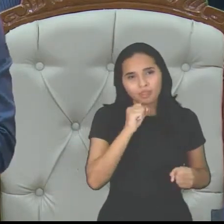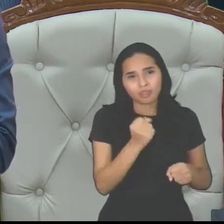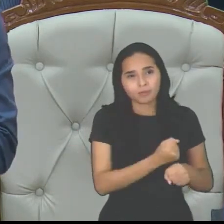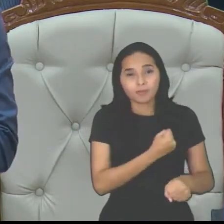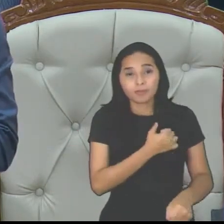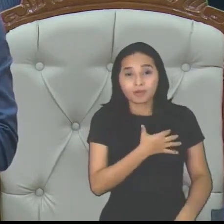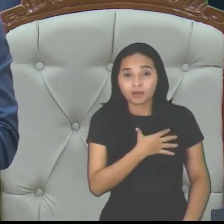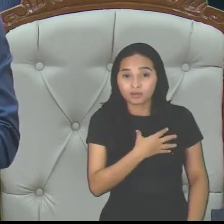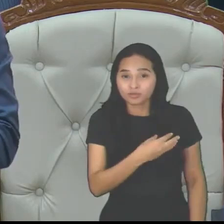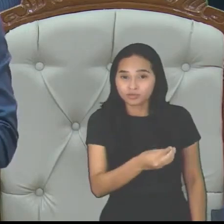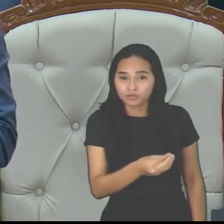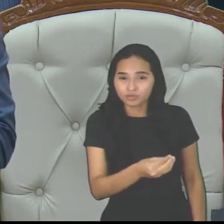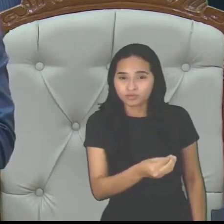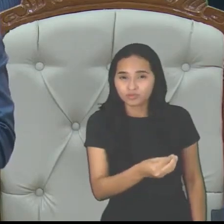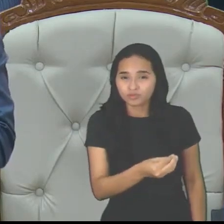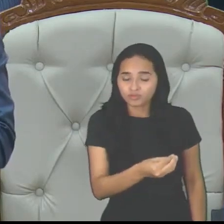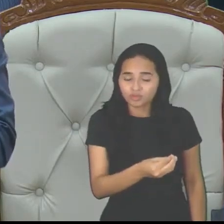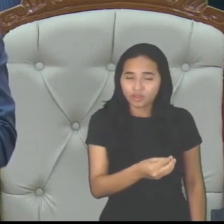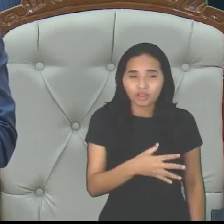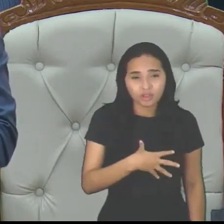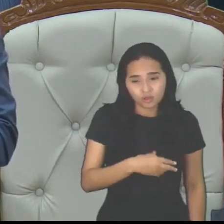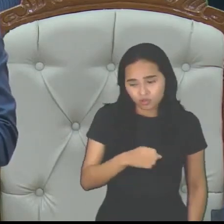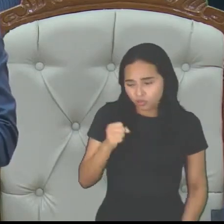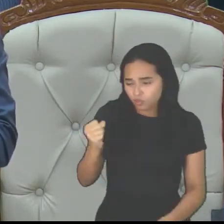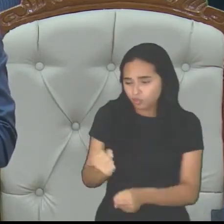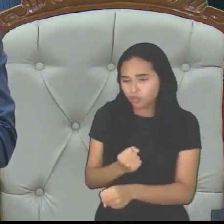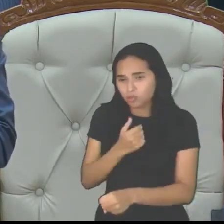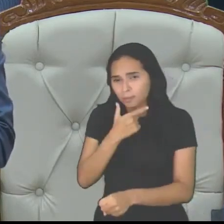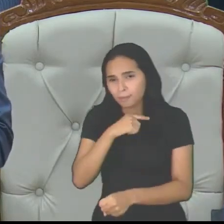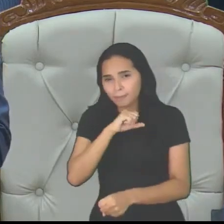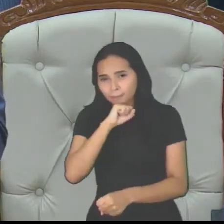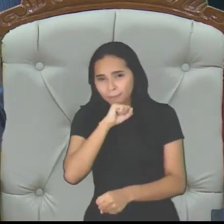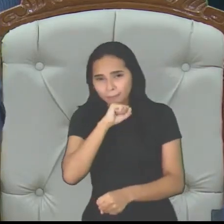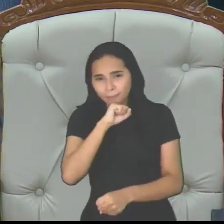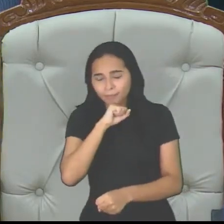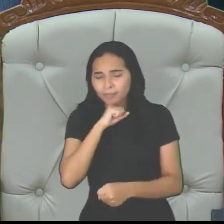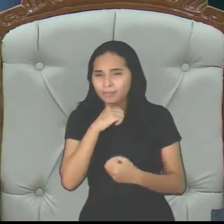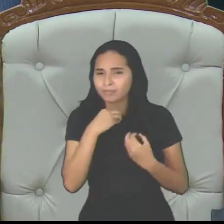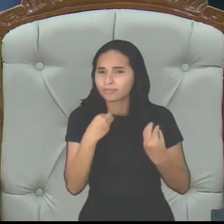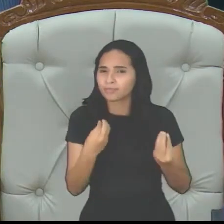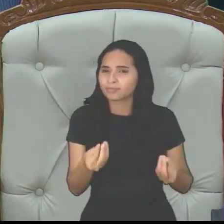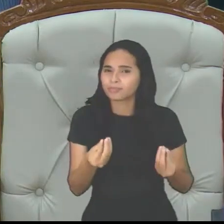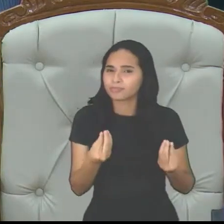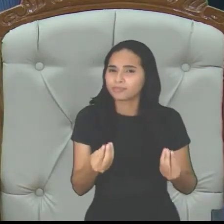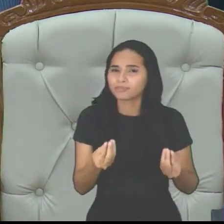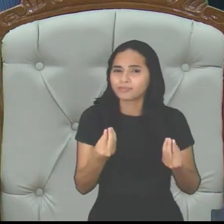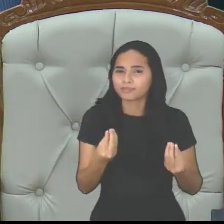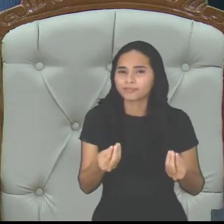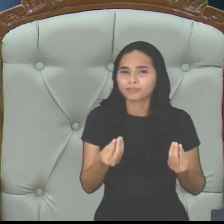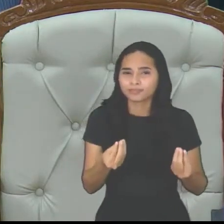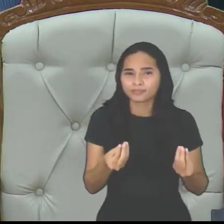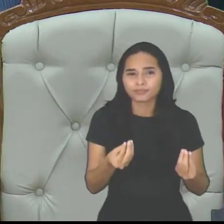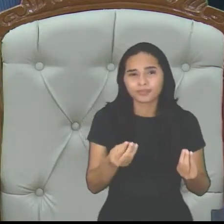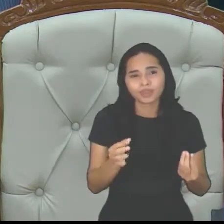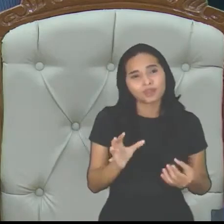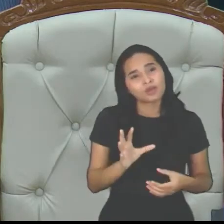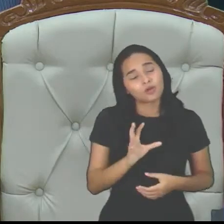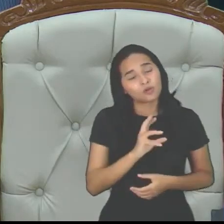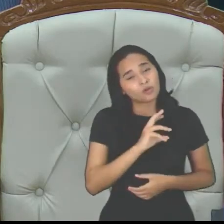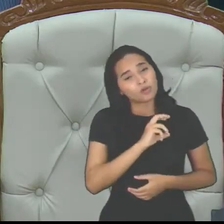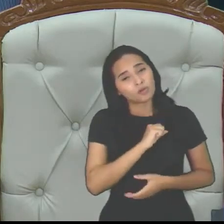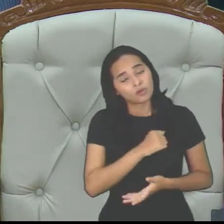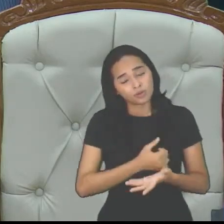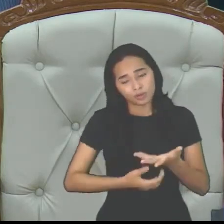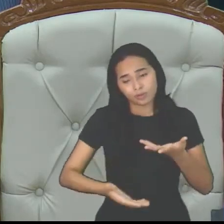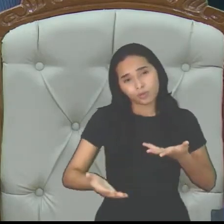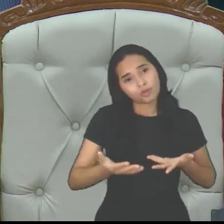próprio filho e o filho tira a vida do próprio pai? O amor fraternal